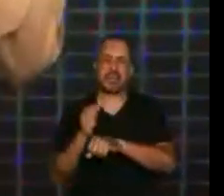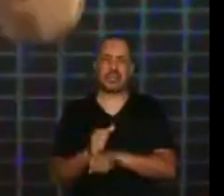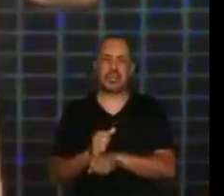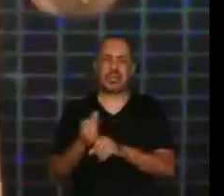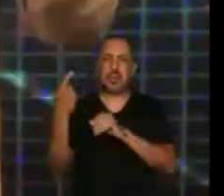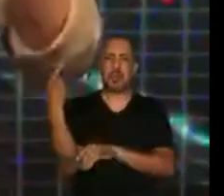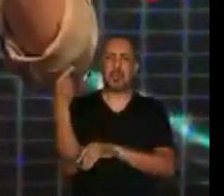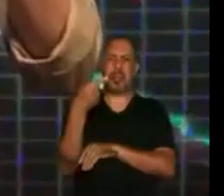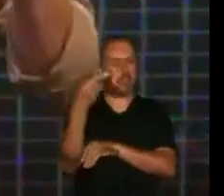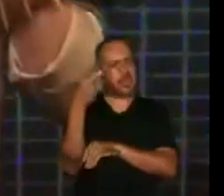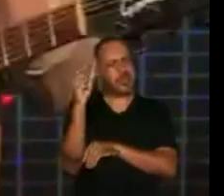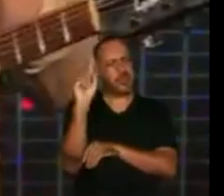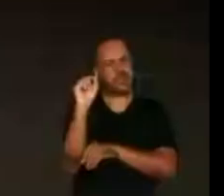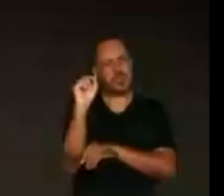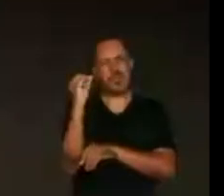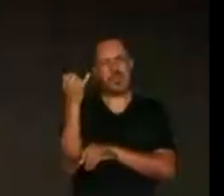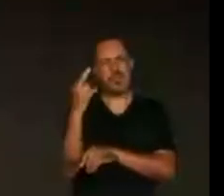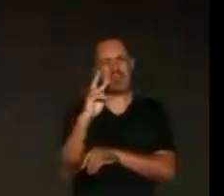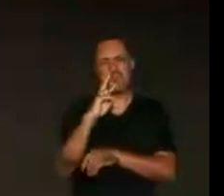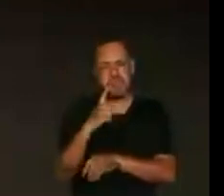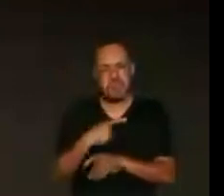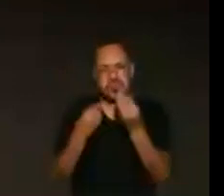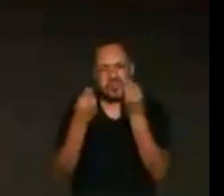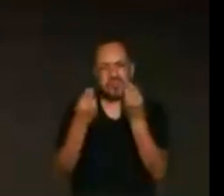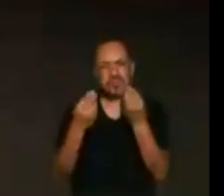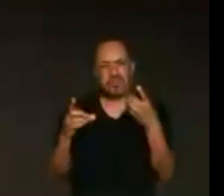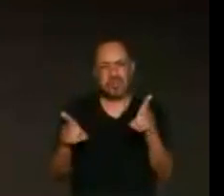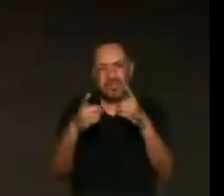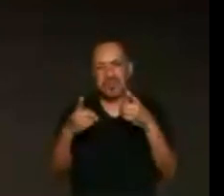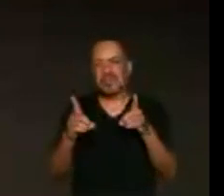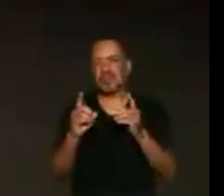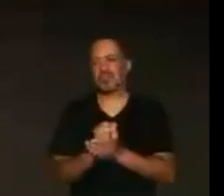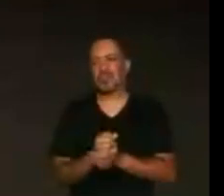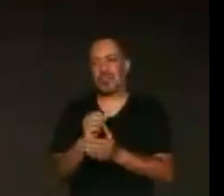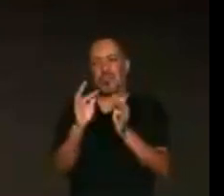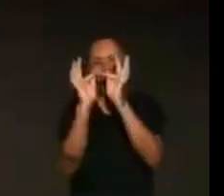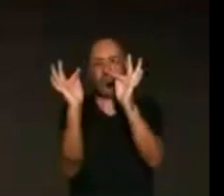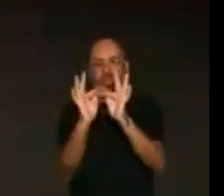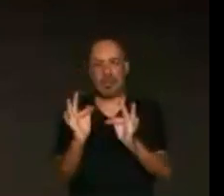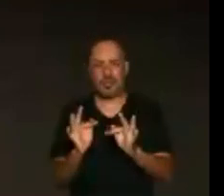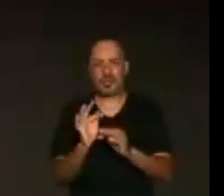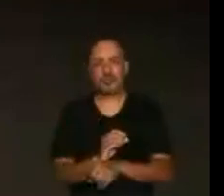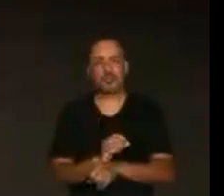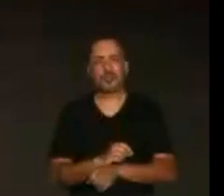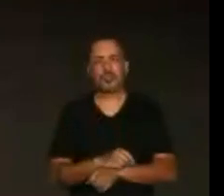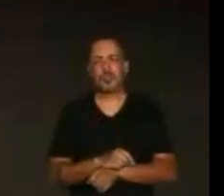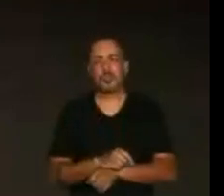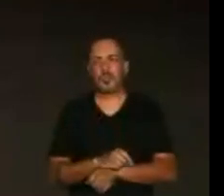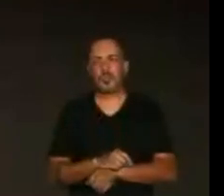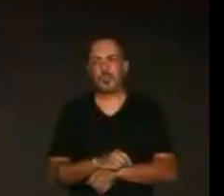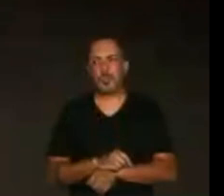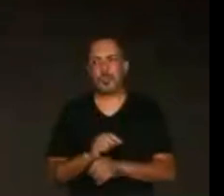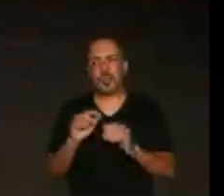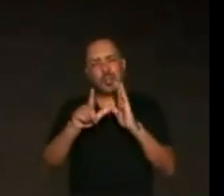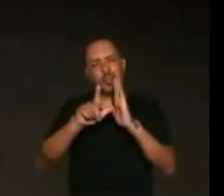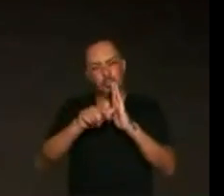vida que reconheceram meu talento musical. Então, estou muito feliz, já que isso aconteceu, eu vou fazer mais um pouquinho. Enquanto